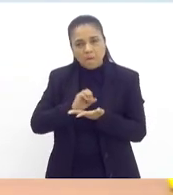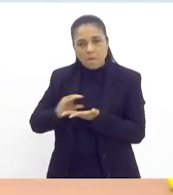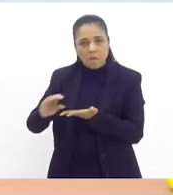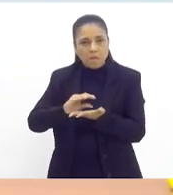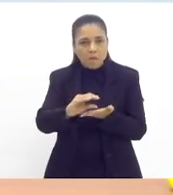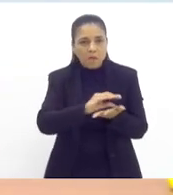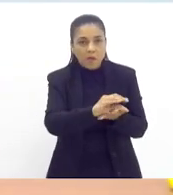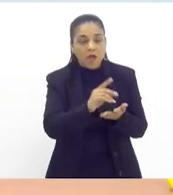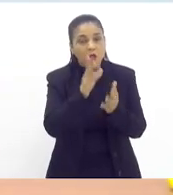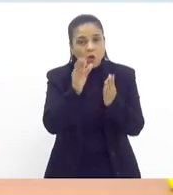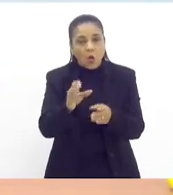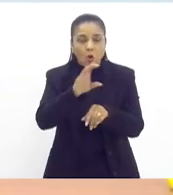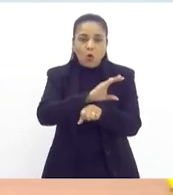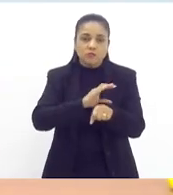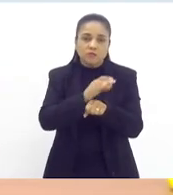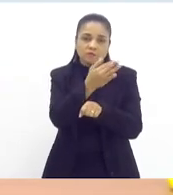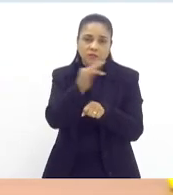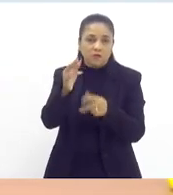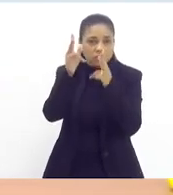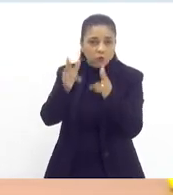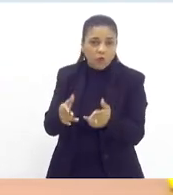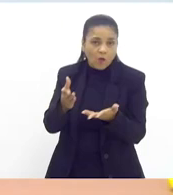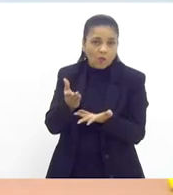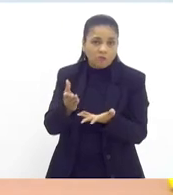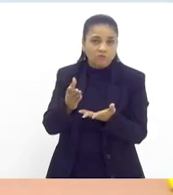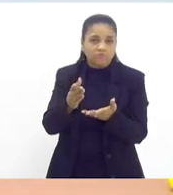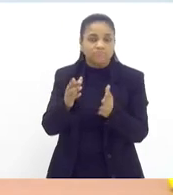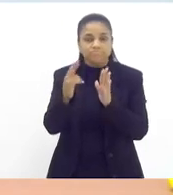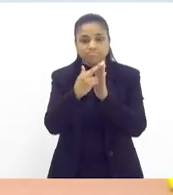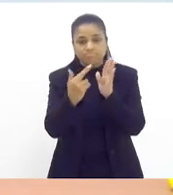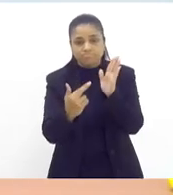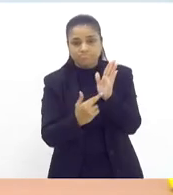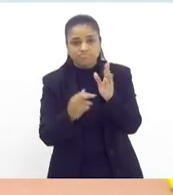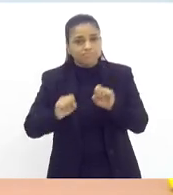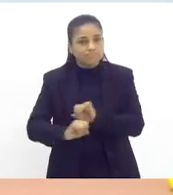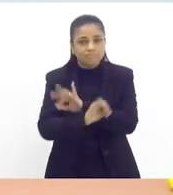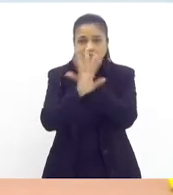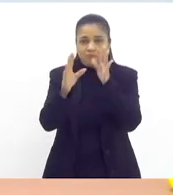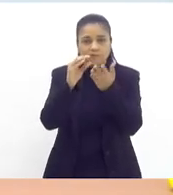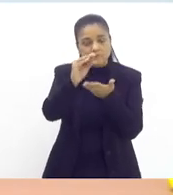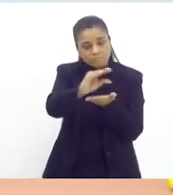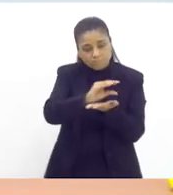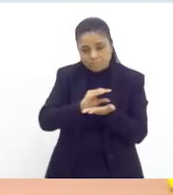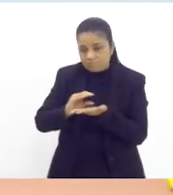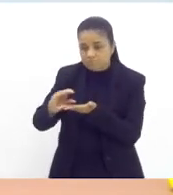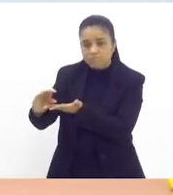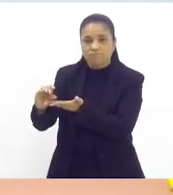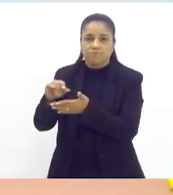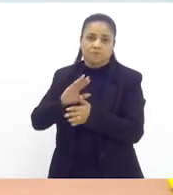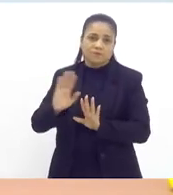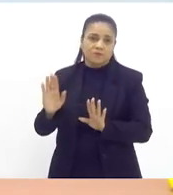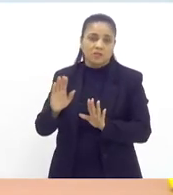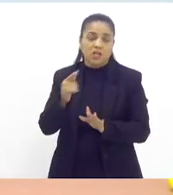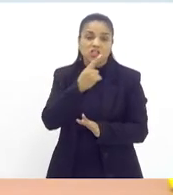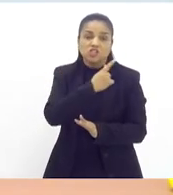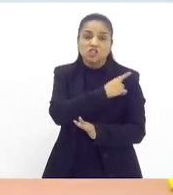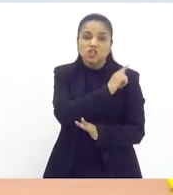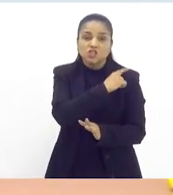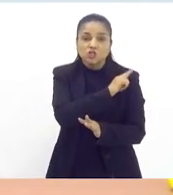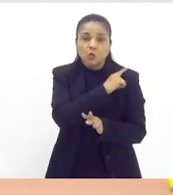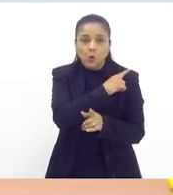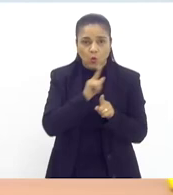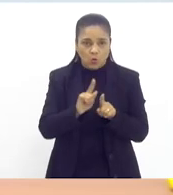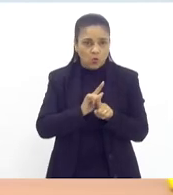Conselho Federativo vai fazer. Vai entrar o recurso, tem uma regra claríssima, ele distribui o recurso, a receita, com base nesse... Ele é um gestor de recursos de terceiros,